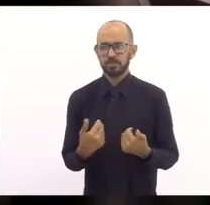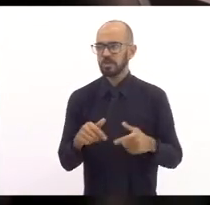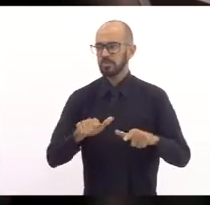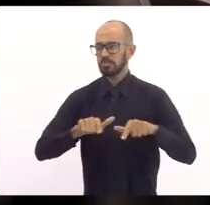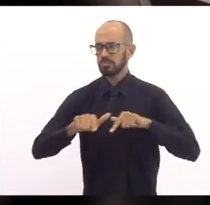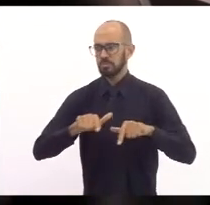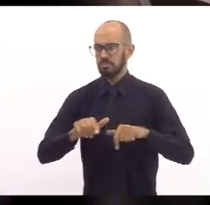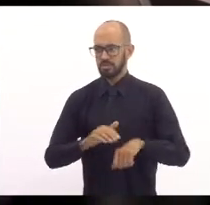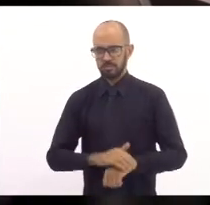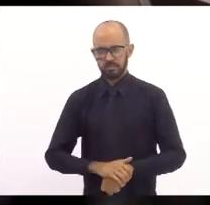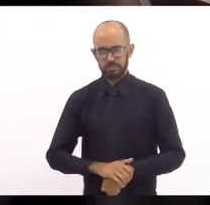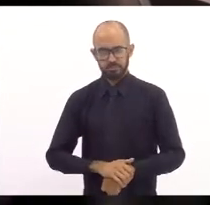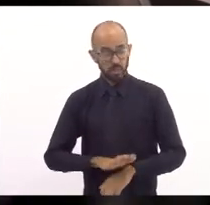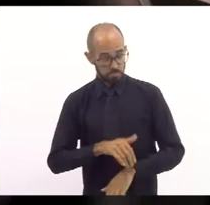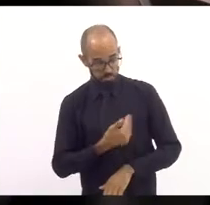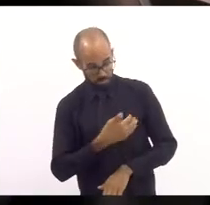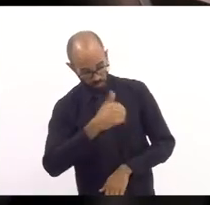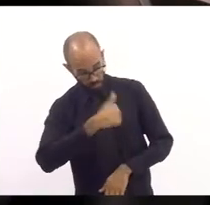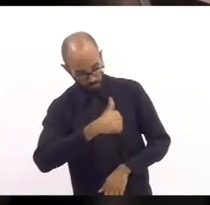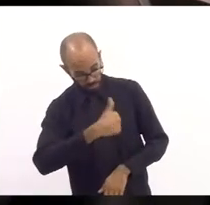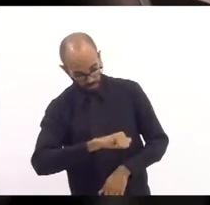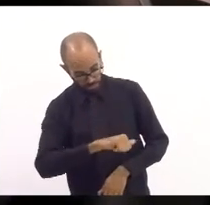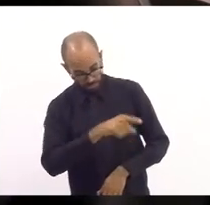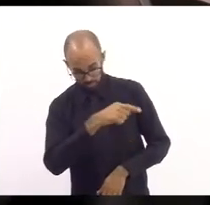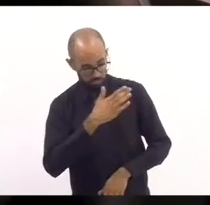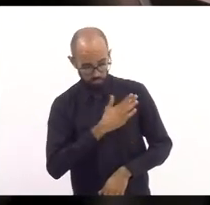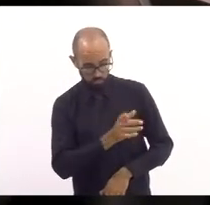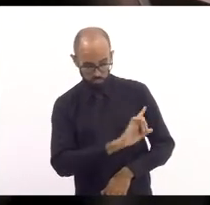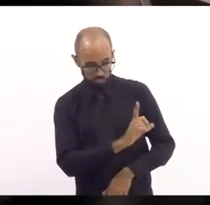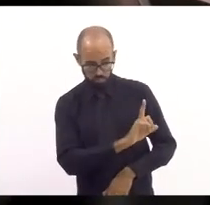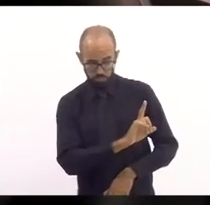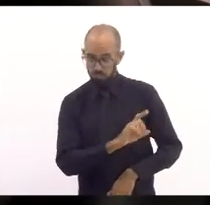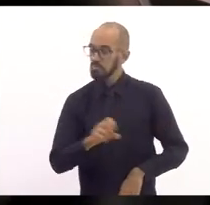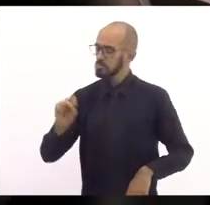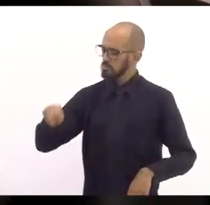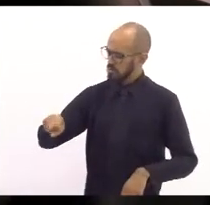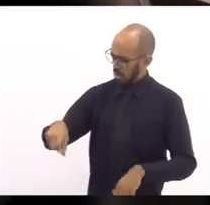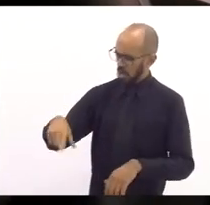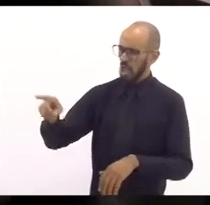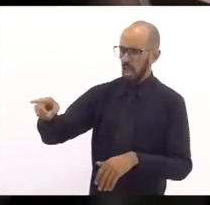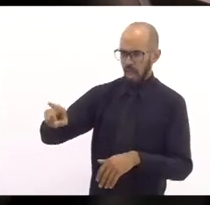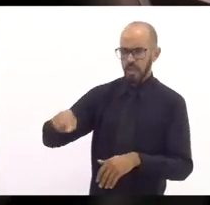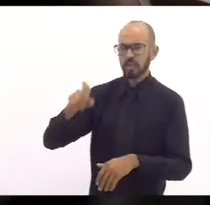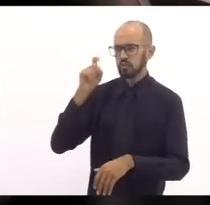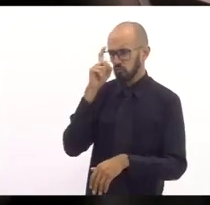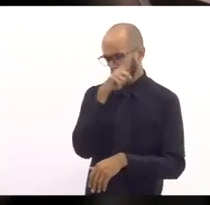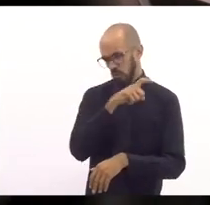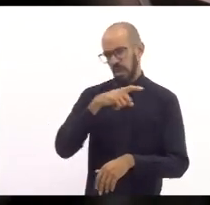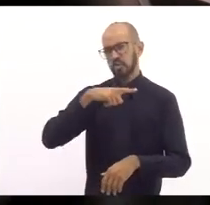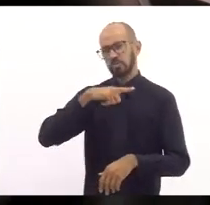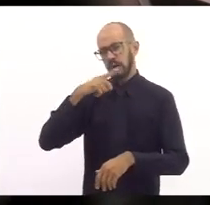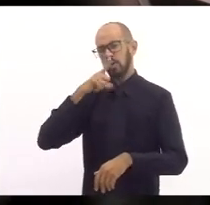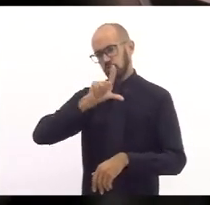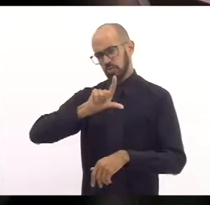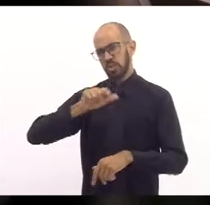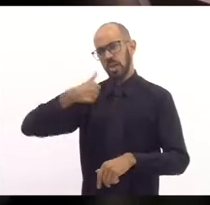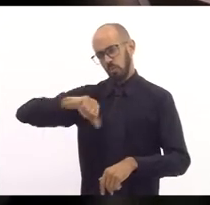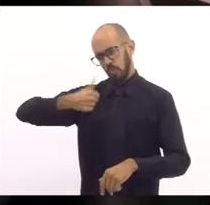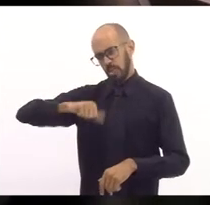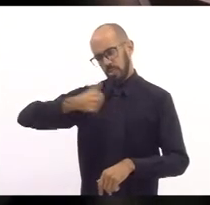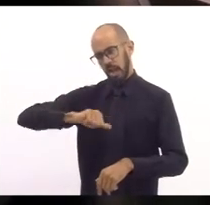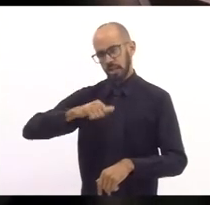Da avaliação da CETRANS, que os serviços são insatisfatórios. Eles não atendem. Não, eles têm dificuldade para alcançar do ponto de vista